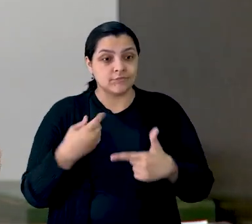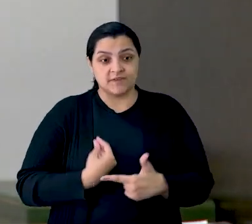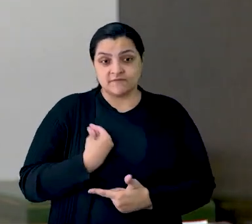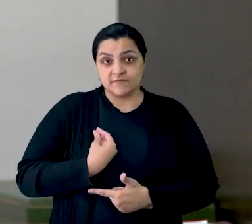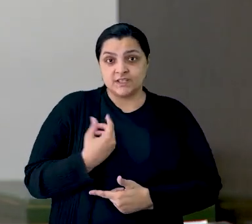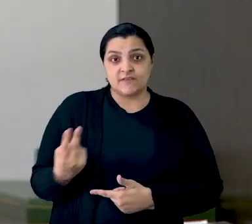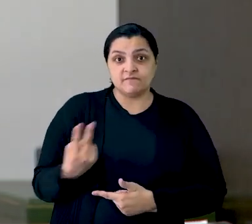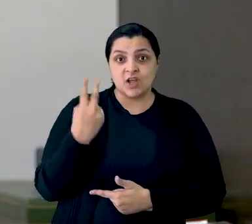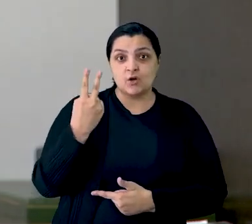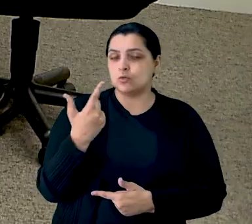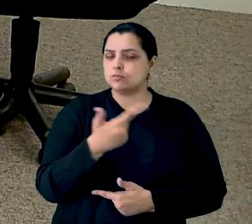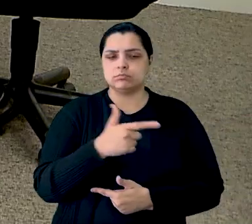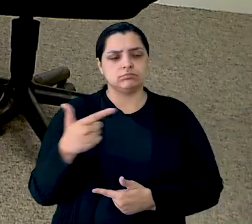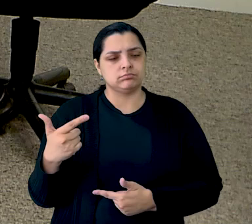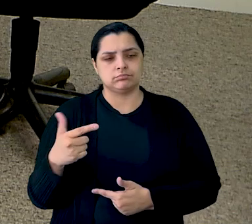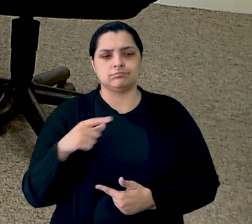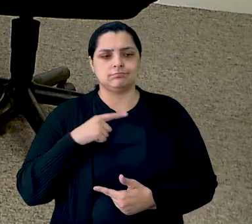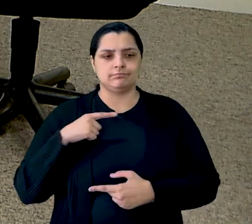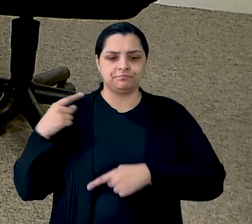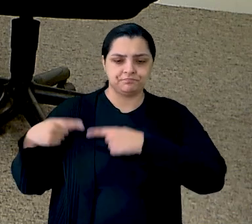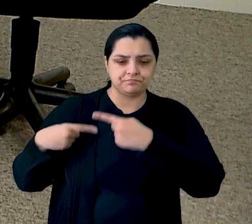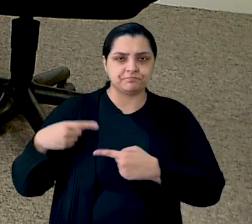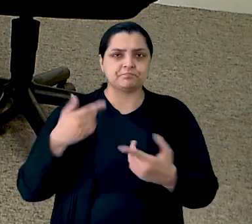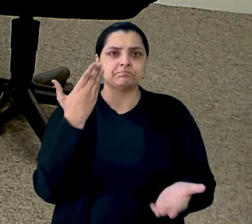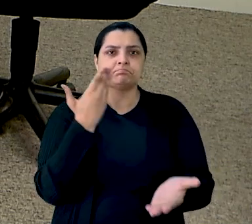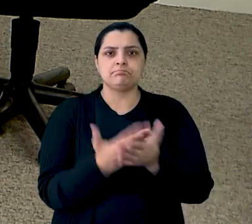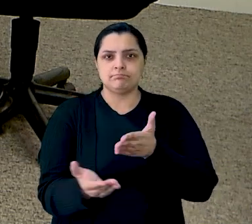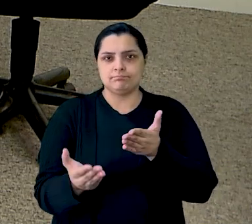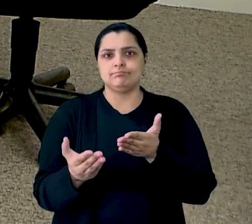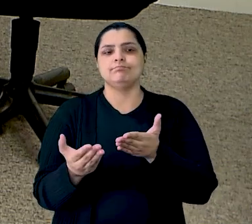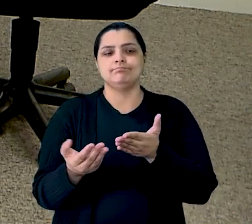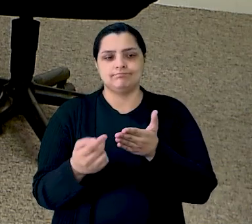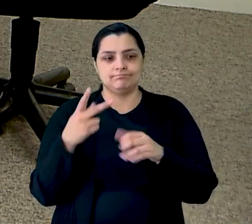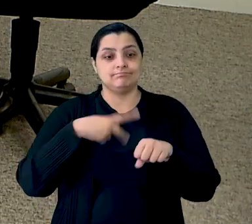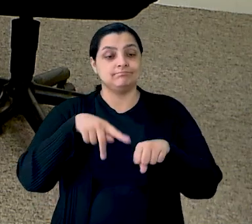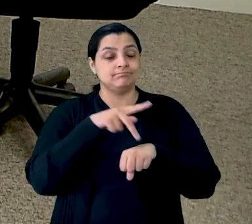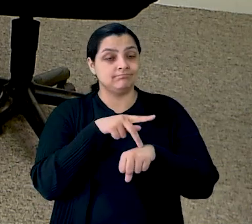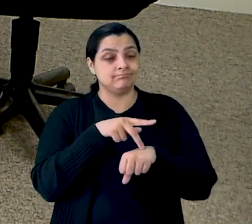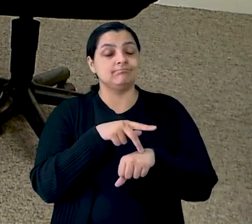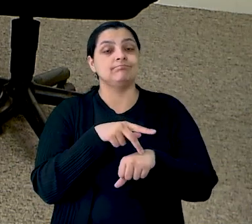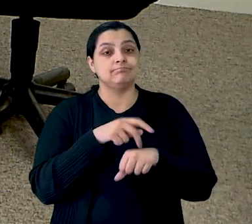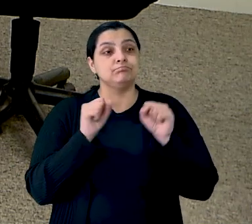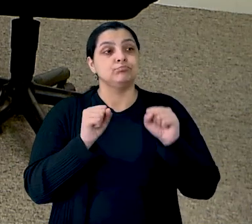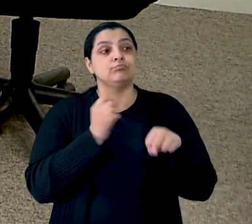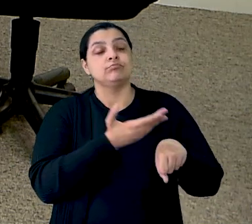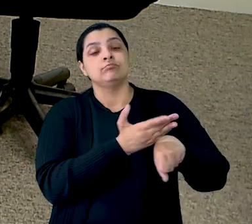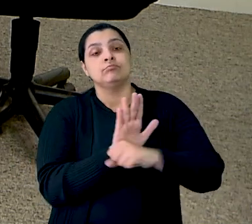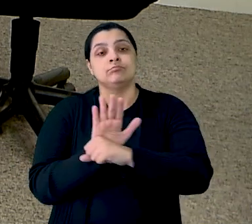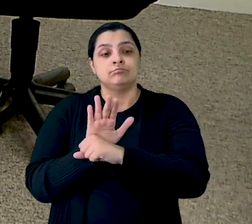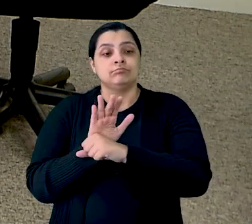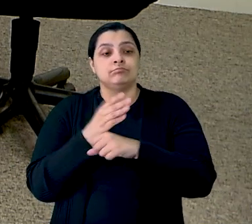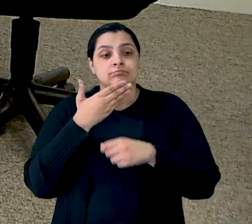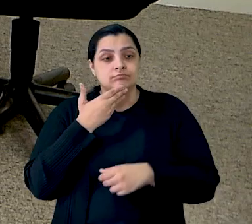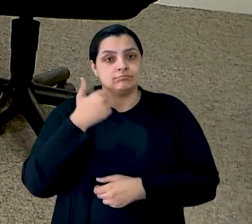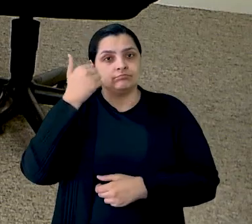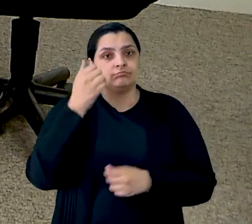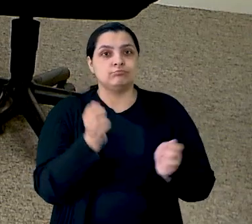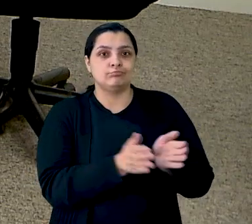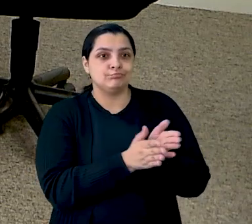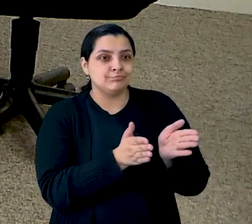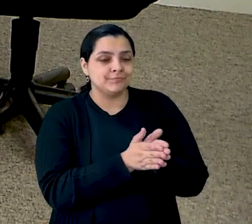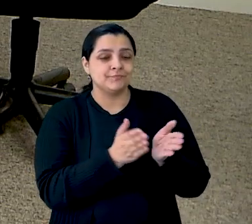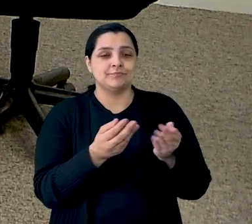Uma vida nunca tem um preço, mas a gente sabe que tem gerações perdidas no nosso país, gerações que poderiam contribuir para minorar